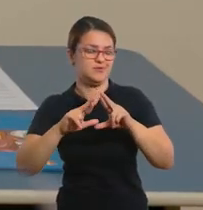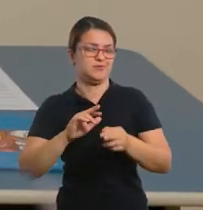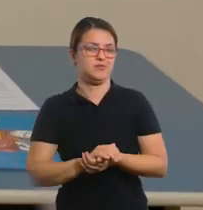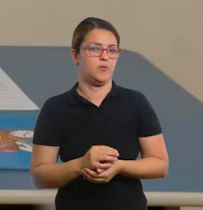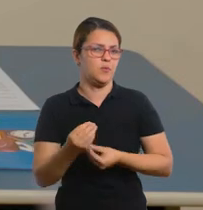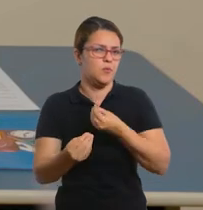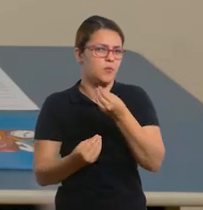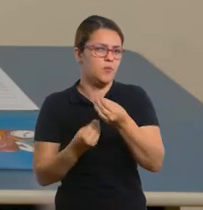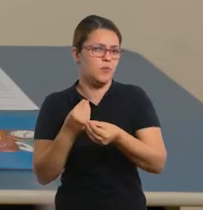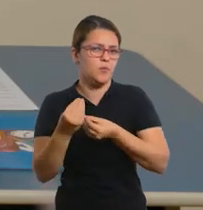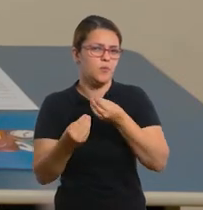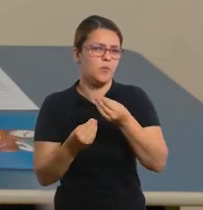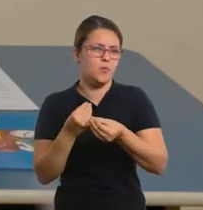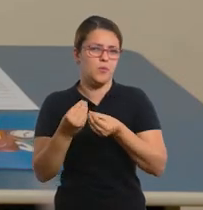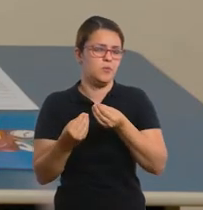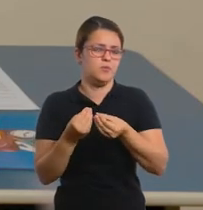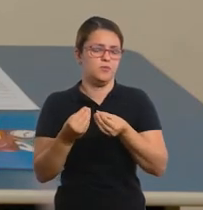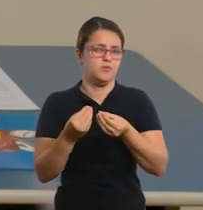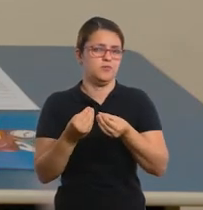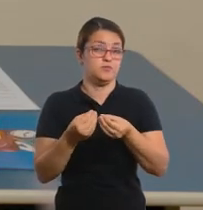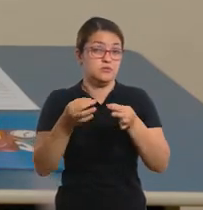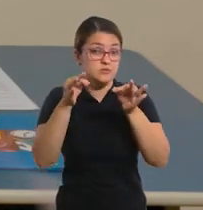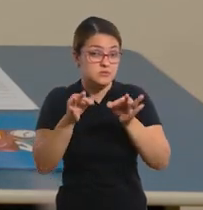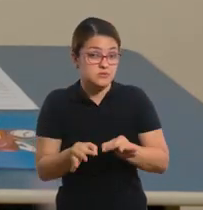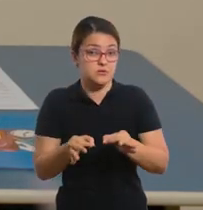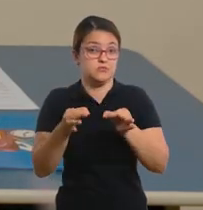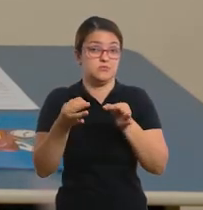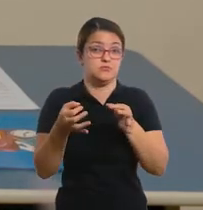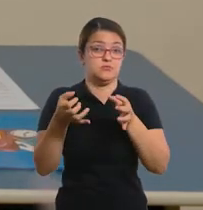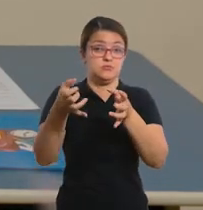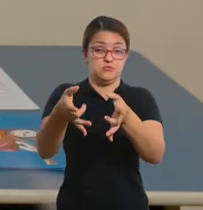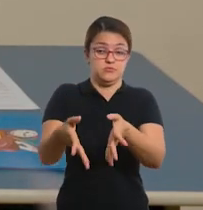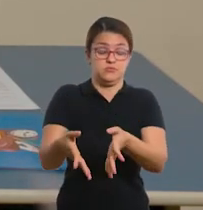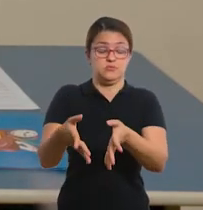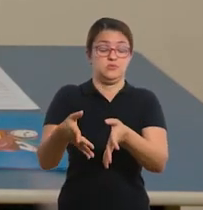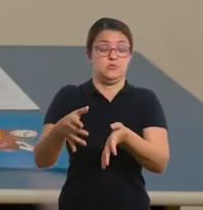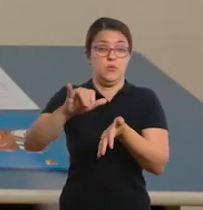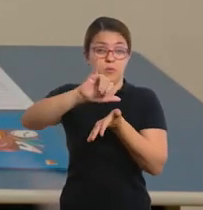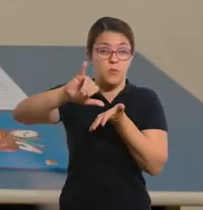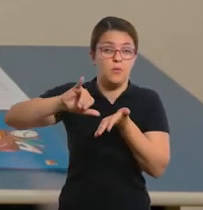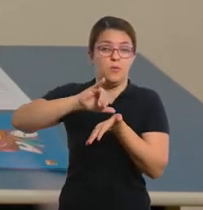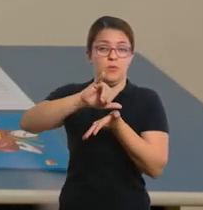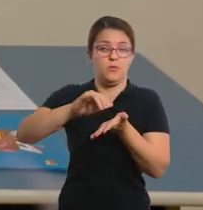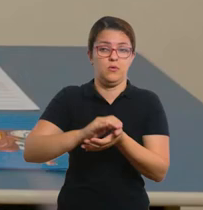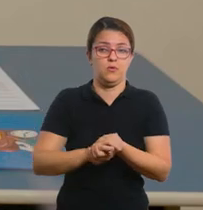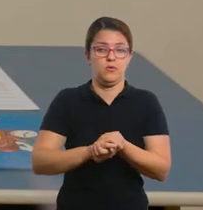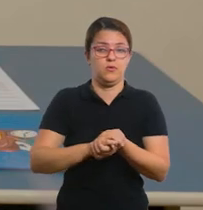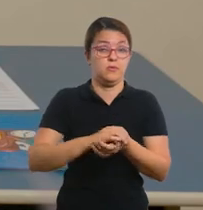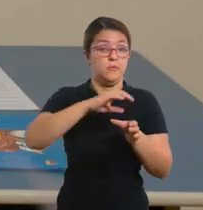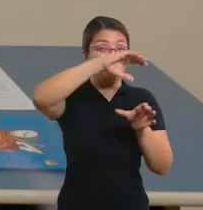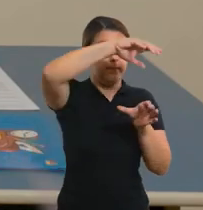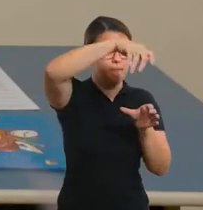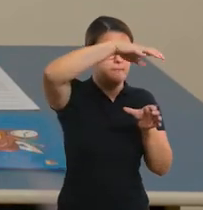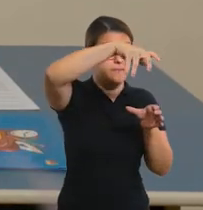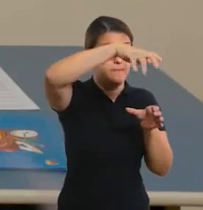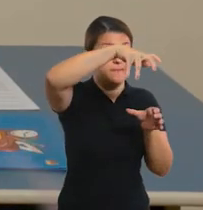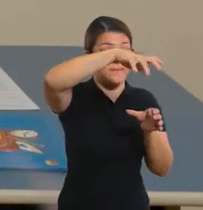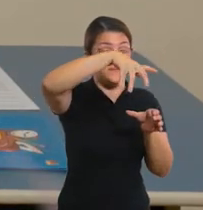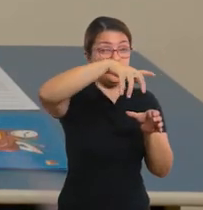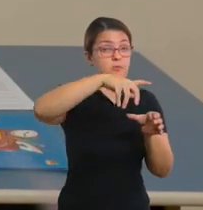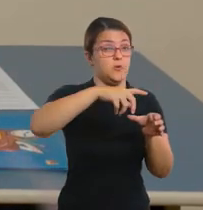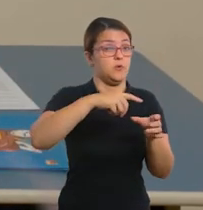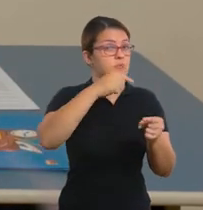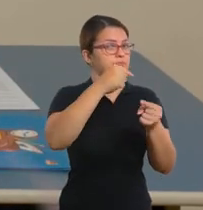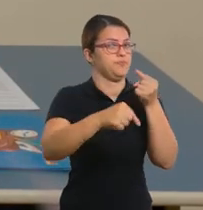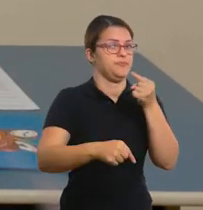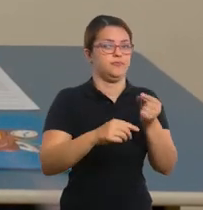como a gente deve proceder para fazer o descarte correto do óleo, ok? Então, ó. Óleo na pia? Não. Dê um destino consciente